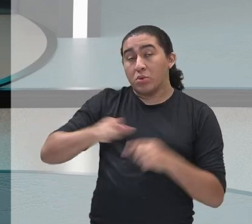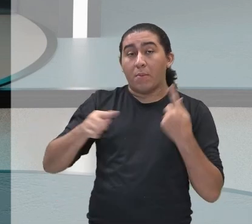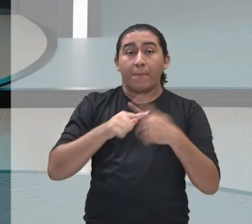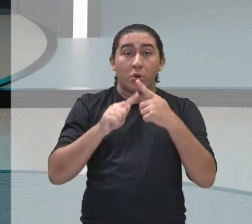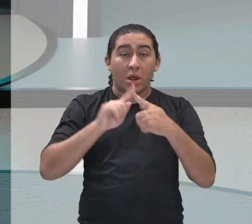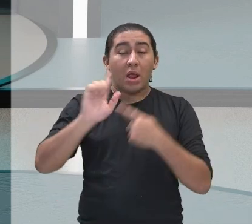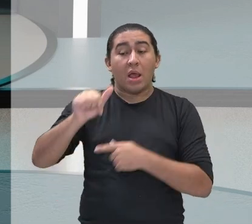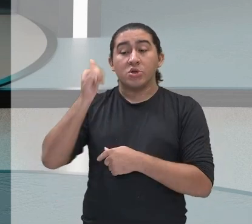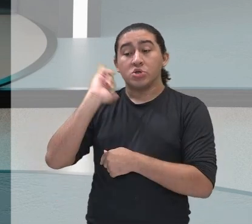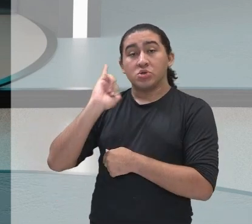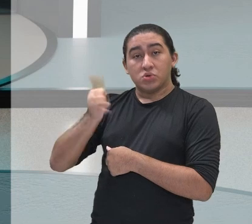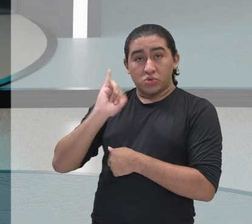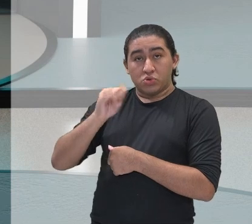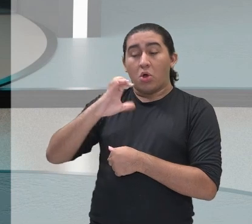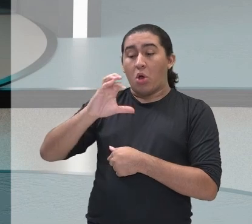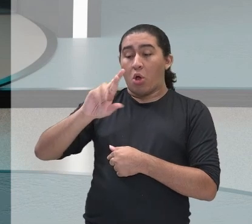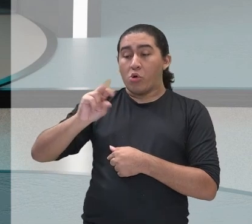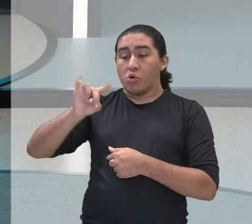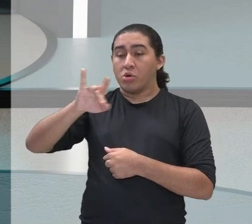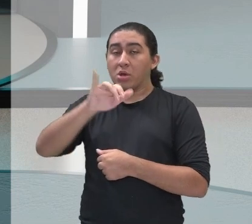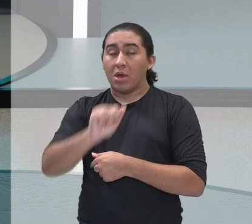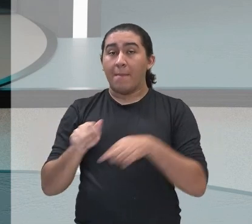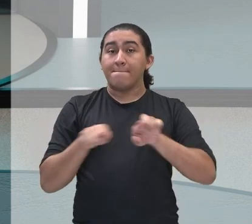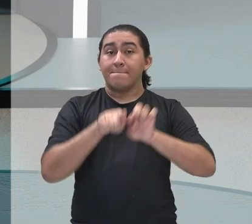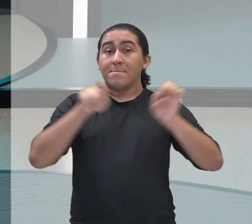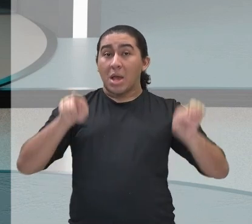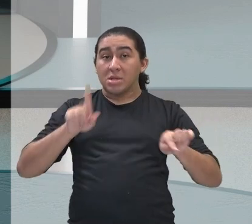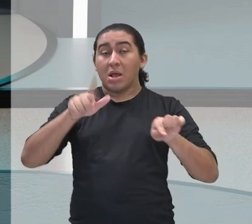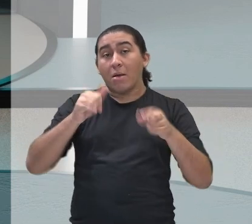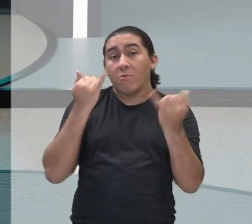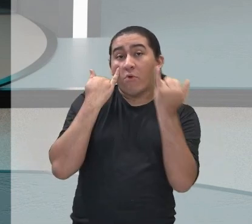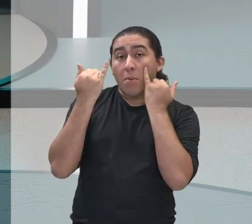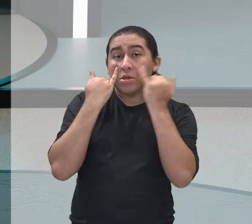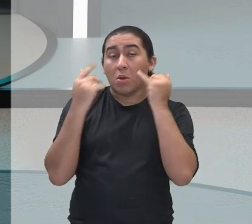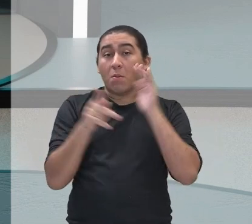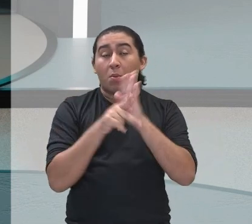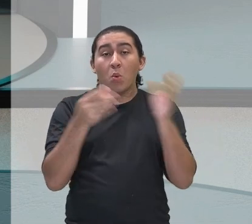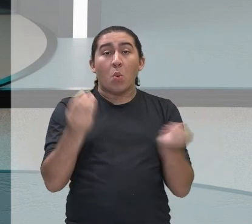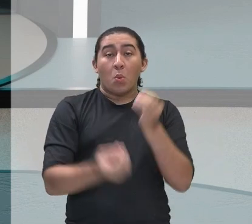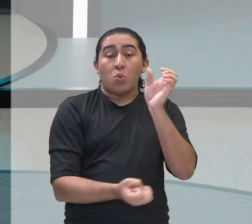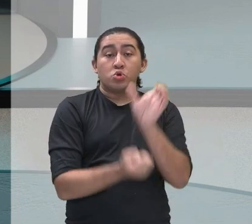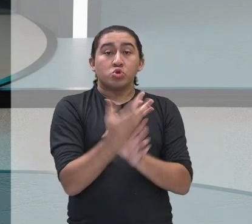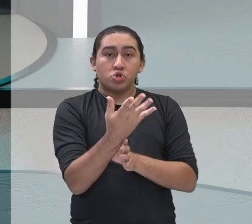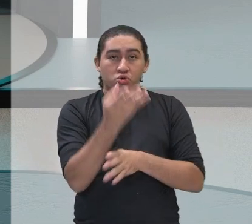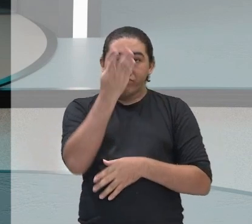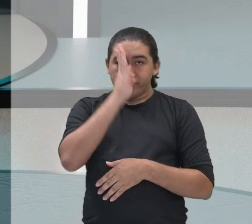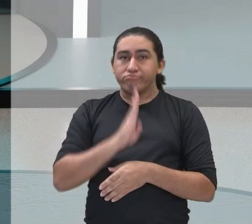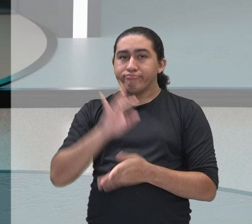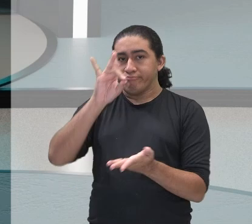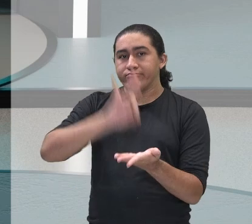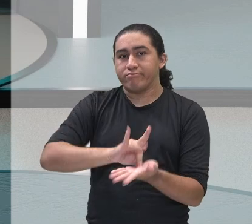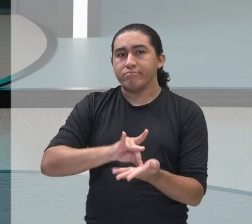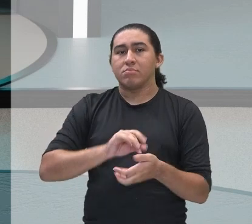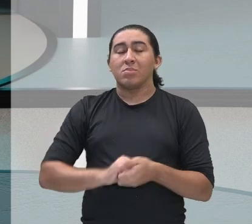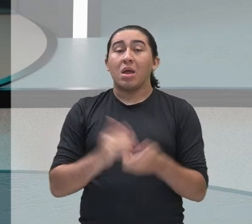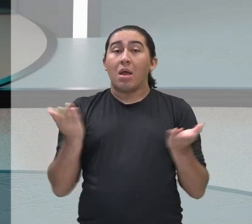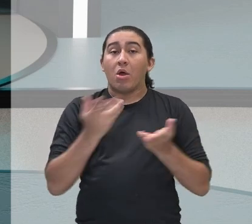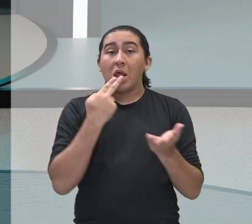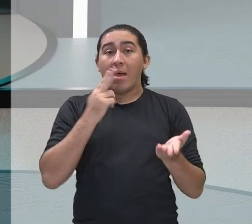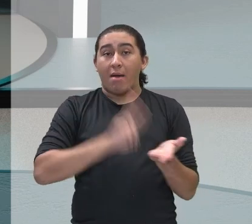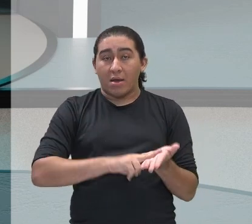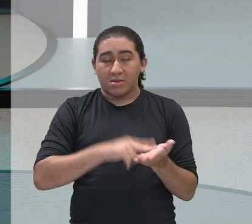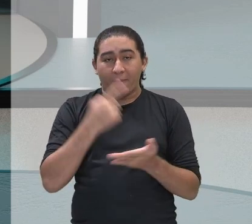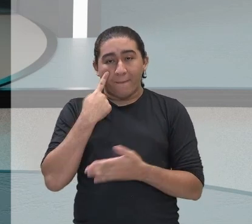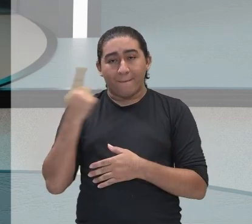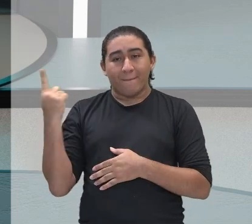crônicas, mas é o que traz de informação do nascimento do Brasil, né? Vamos ver as cartas.